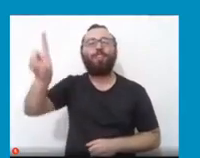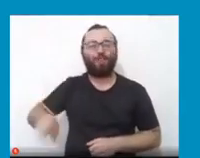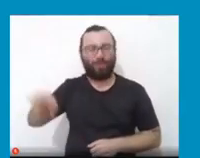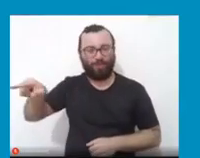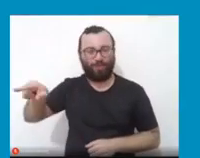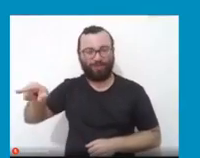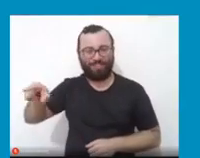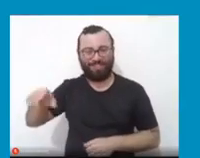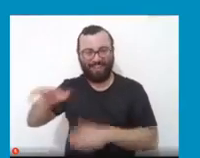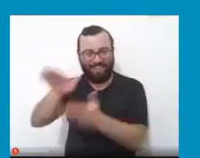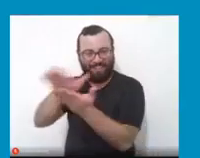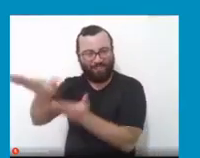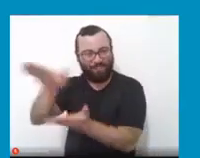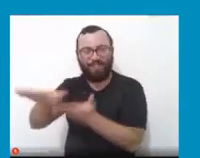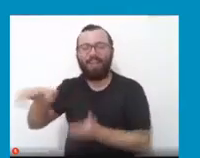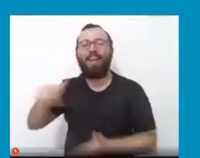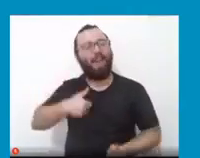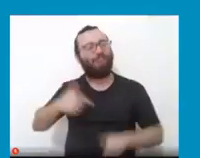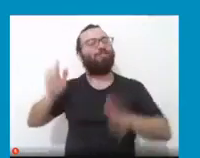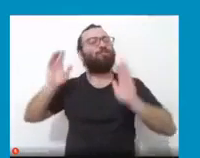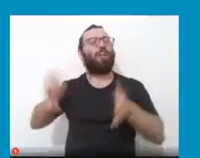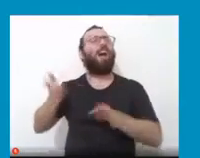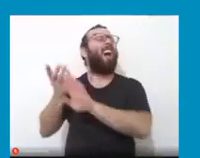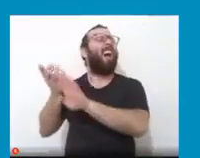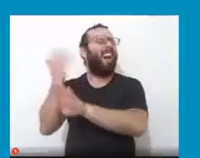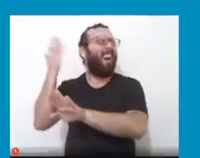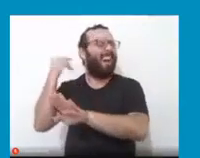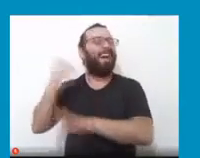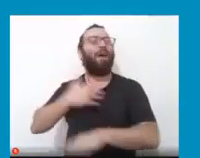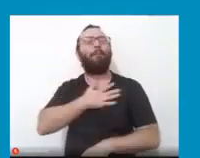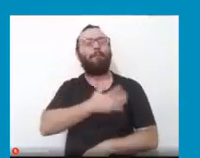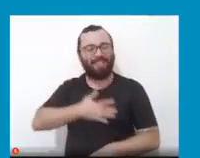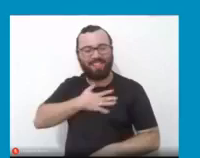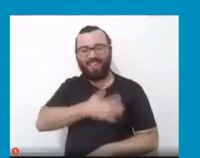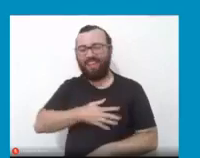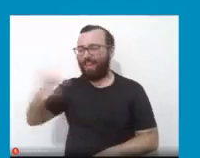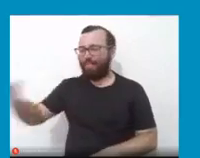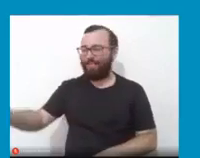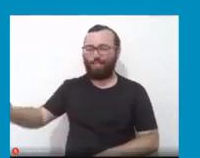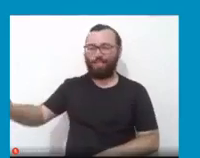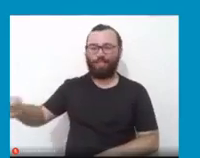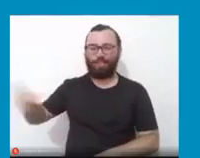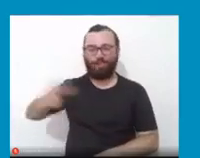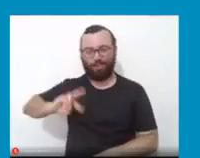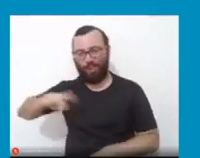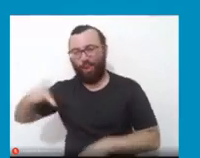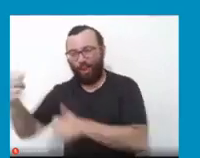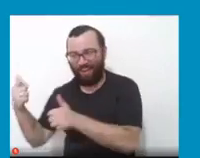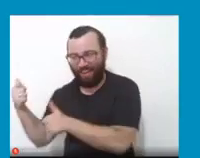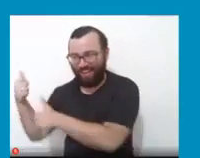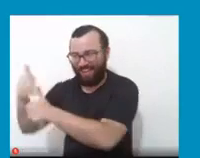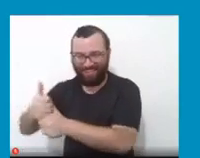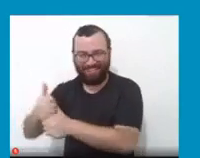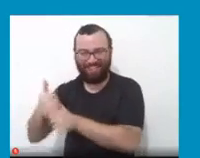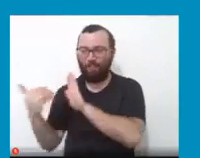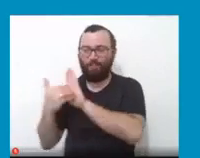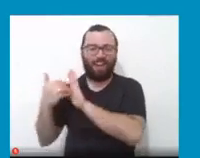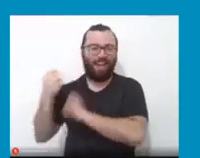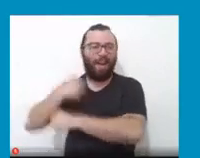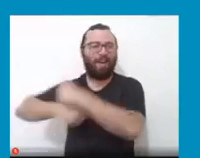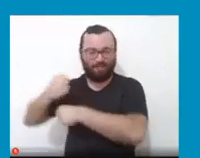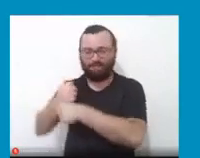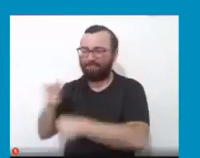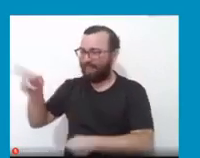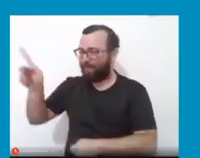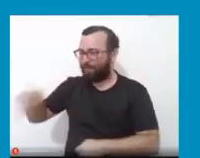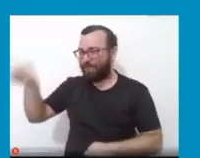editora. Tive o prazer de participar da transição de gestão no final do ano passado, professor Marcelo